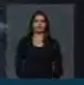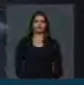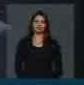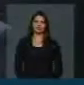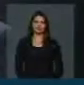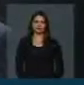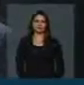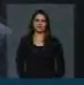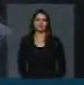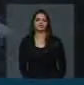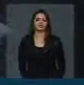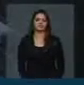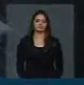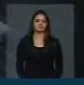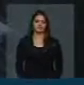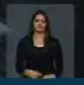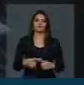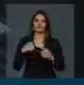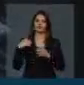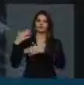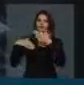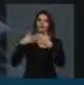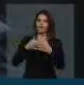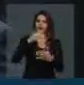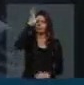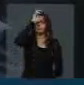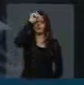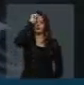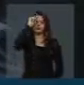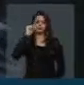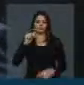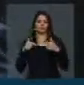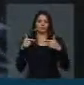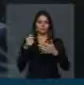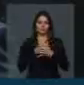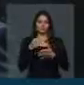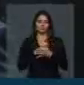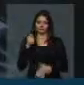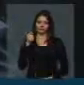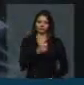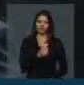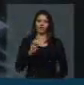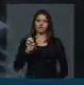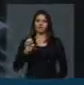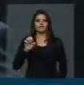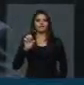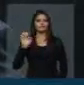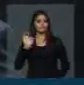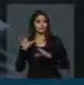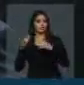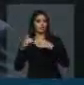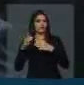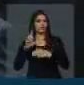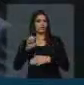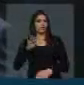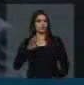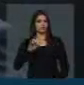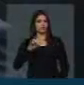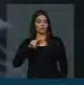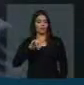nós, ao longo desse tempo, aprendemos que a luta dura da esquerda latino-americana teve na experiência chilena